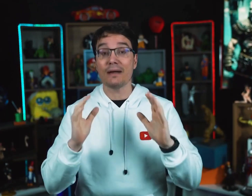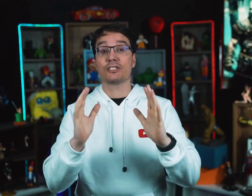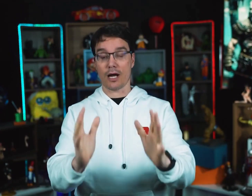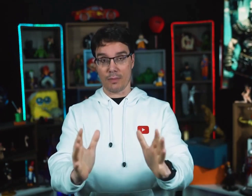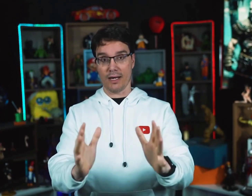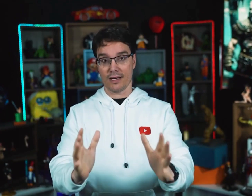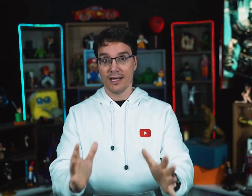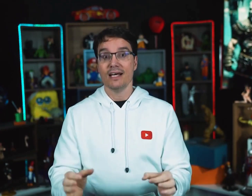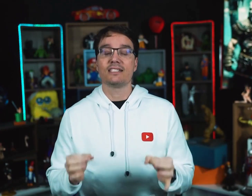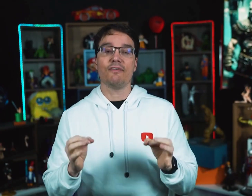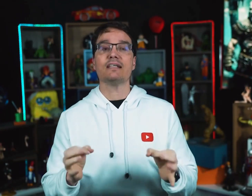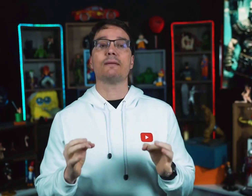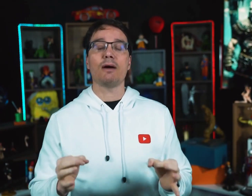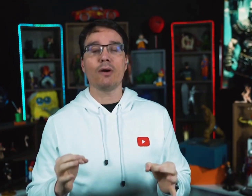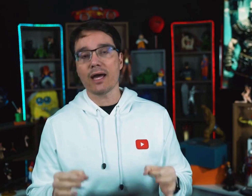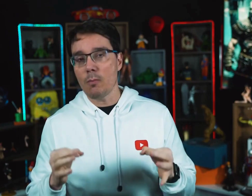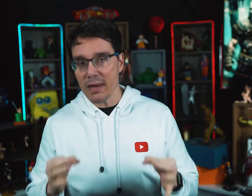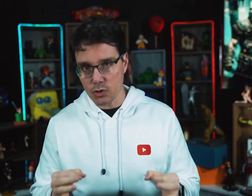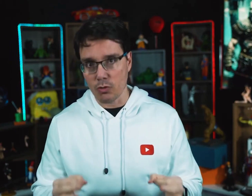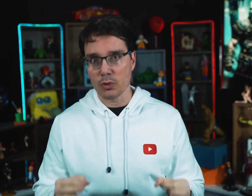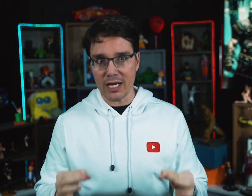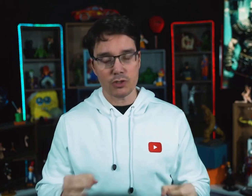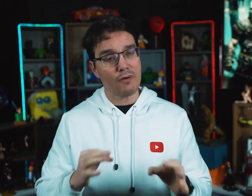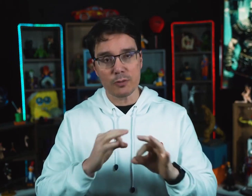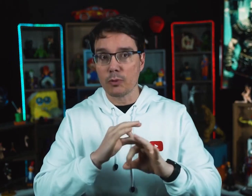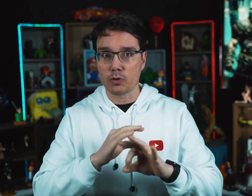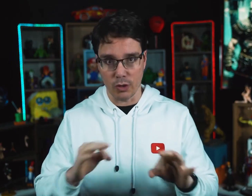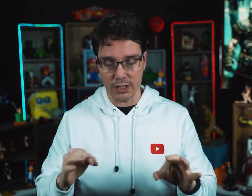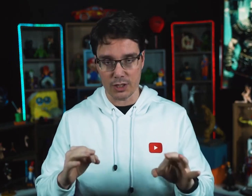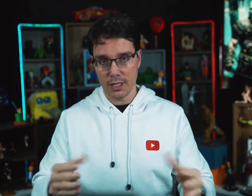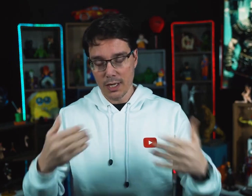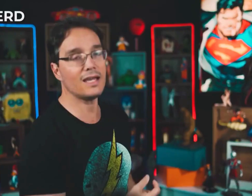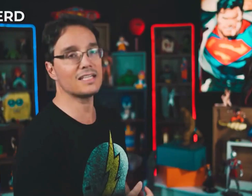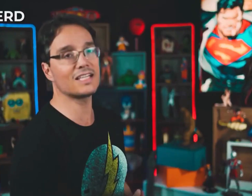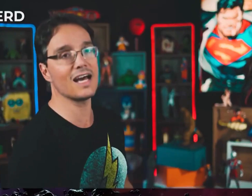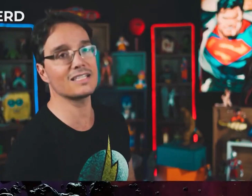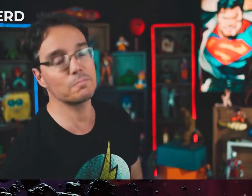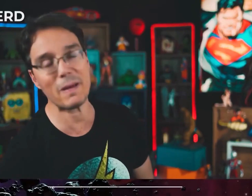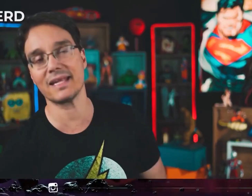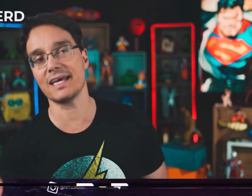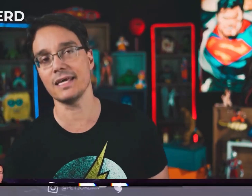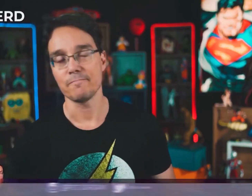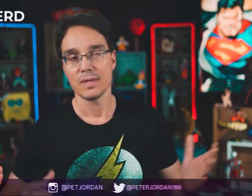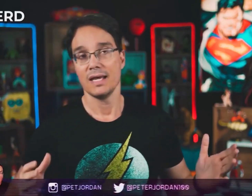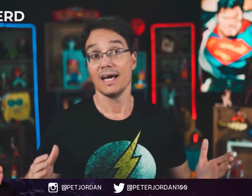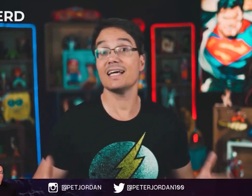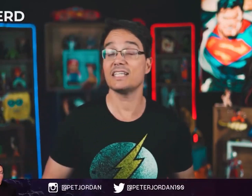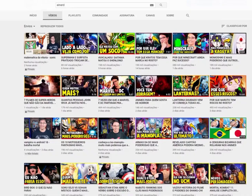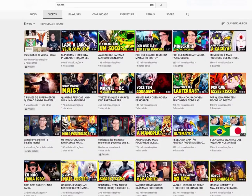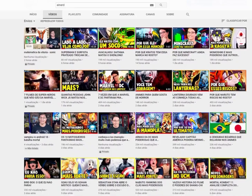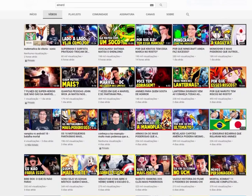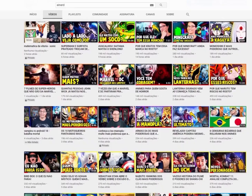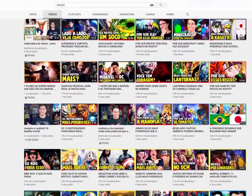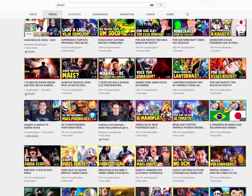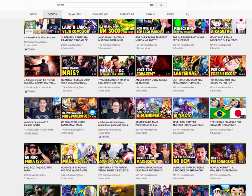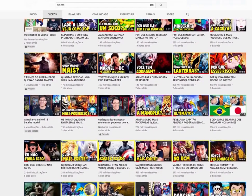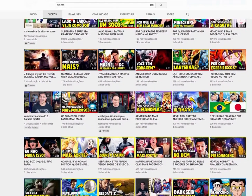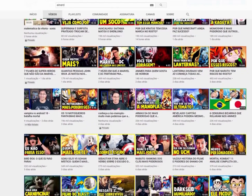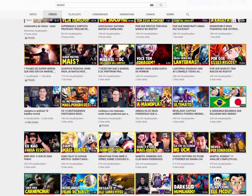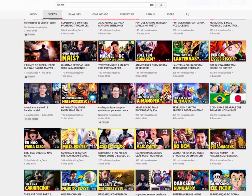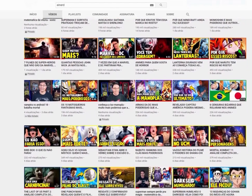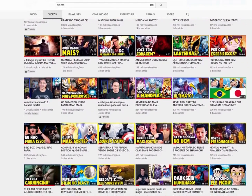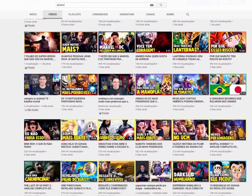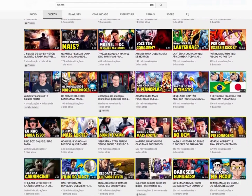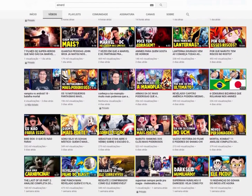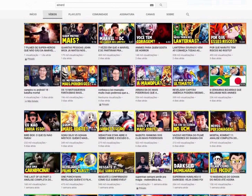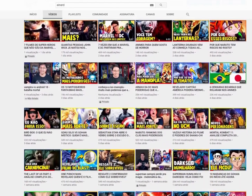pra caramba, mas calma, galera. Você vai saber agora realmente como mudar isso uma vez por todas. Pra quem não me conhece, eu sou o Peter Jordan, sou criador do Inet, um canal